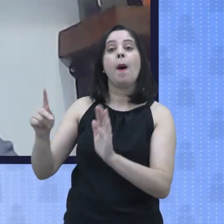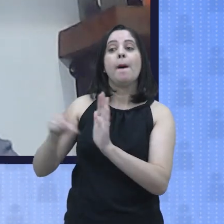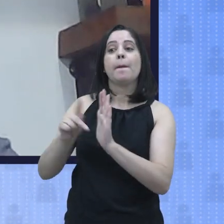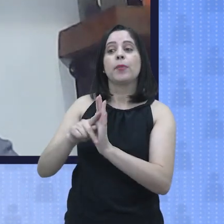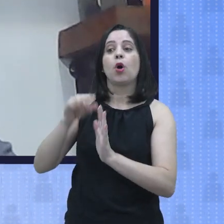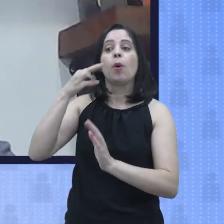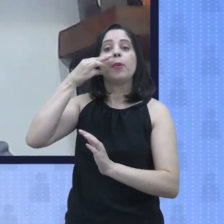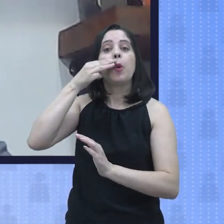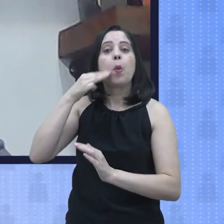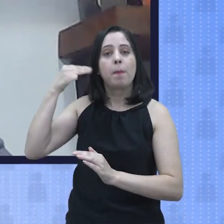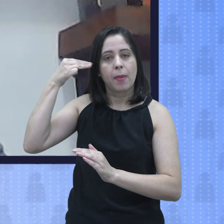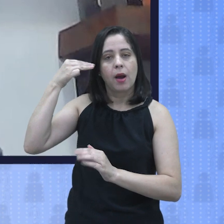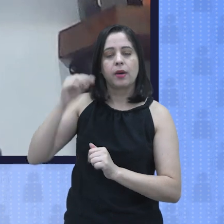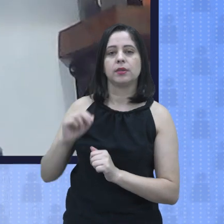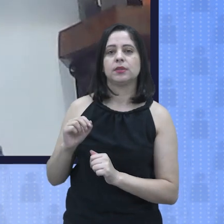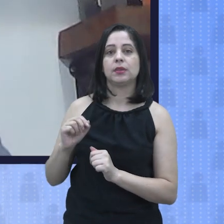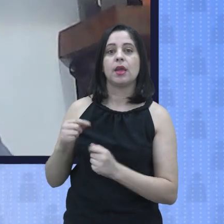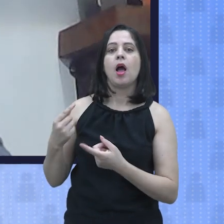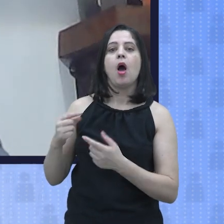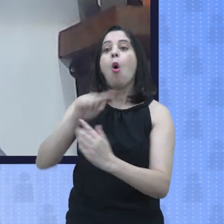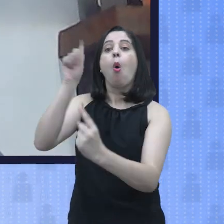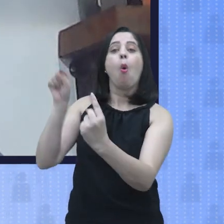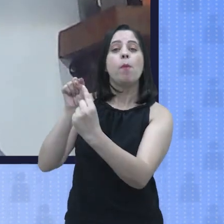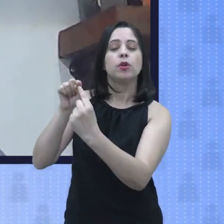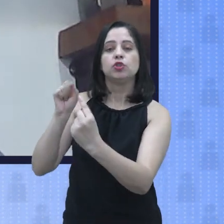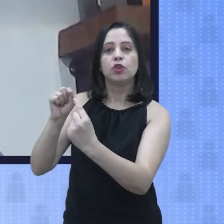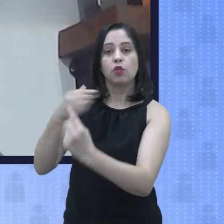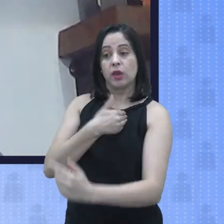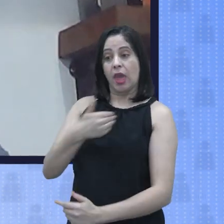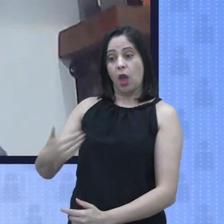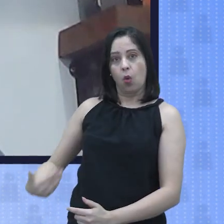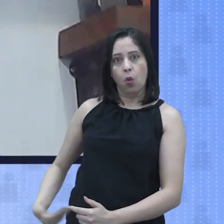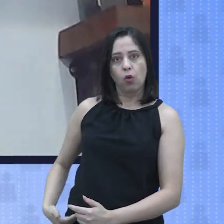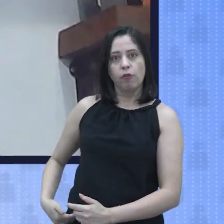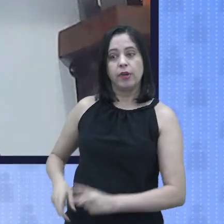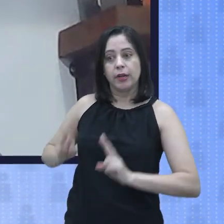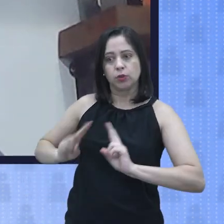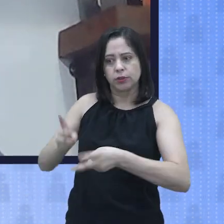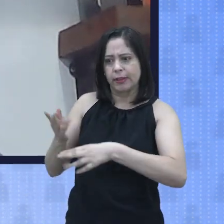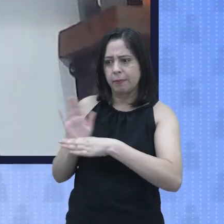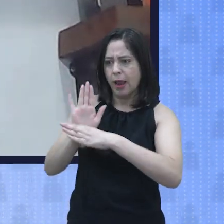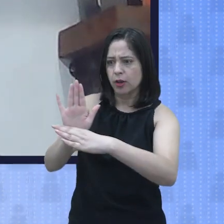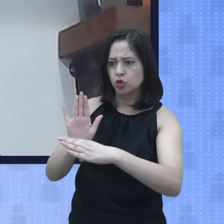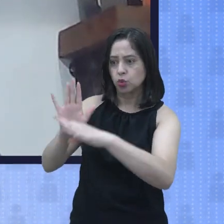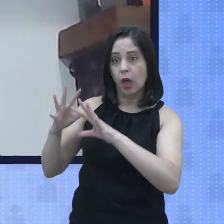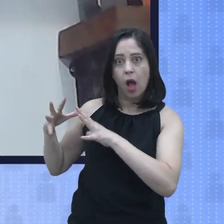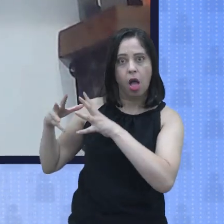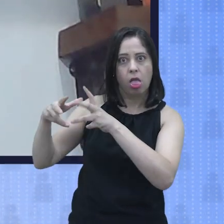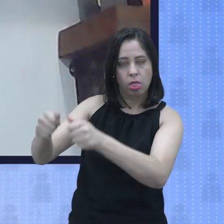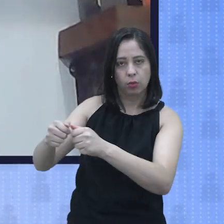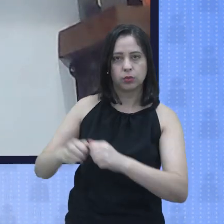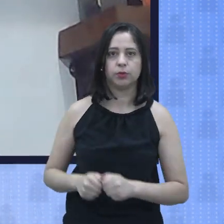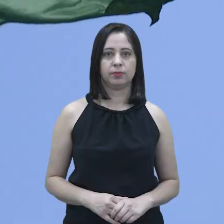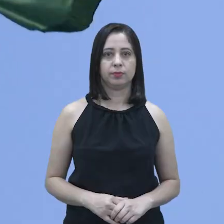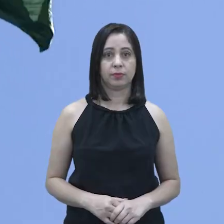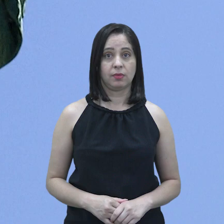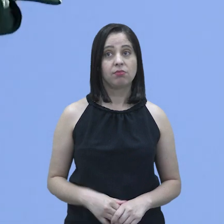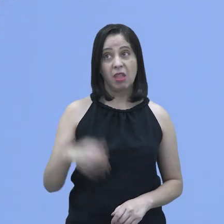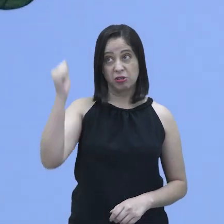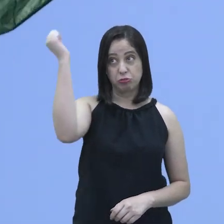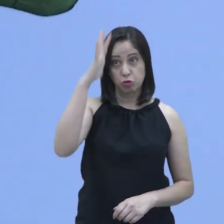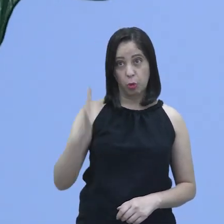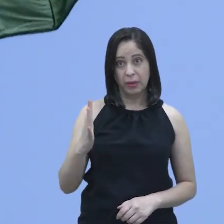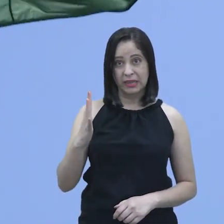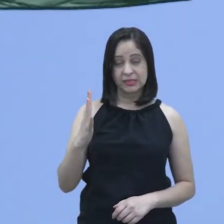discussão socialista marxista, que coloca o Estado como provedor do bem comum.